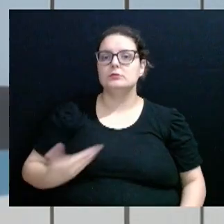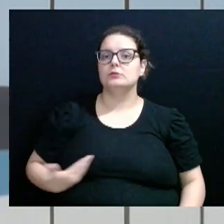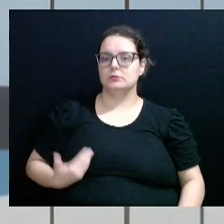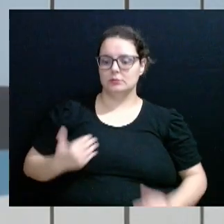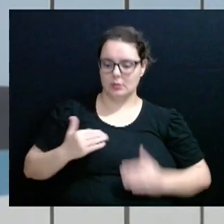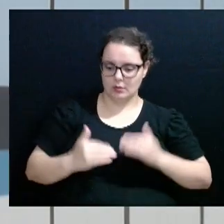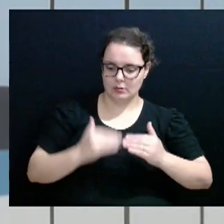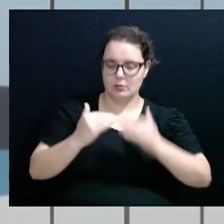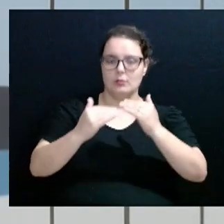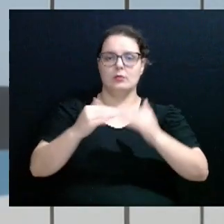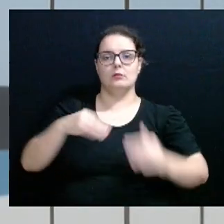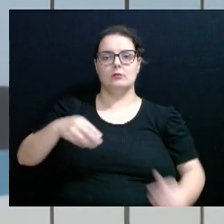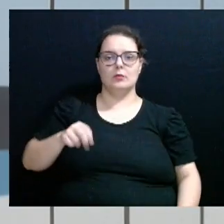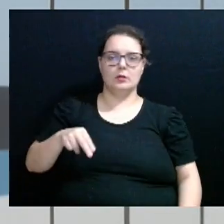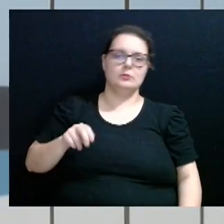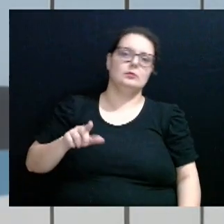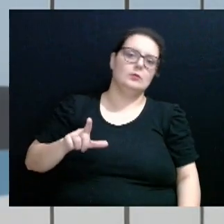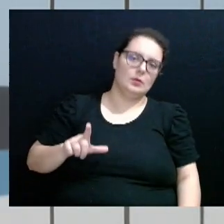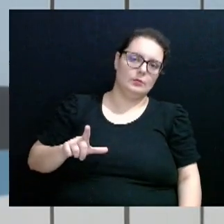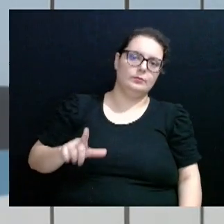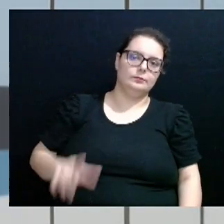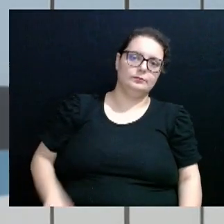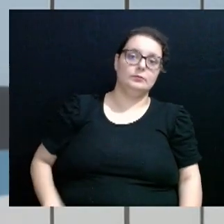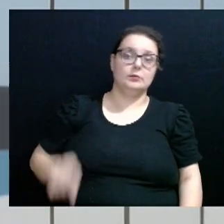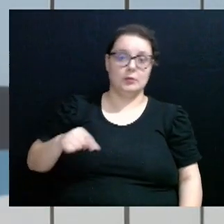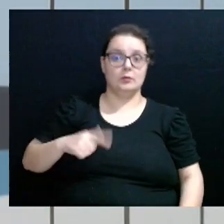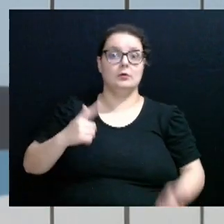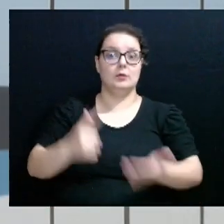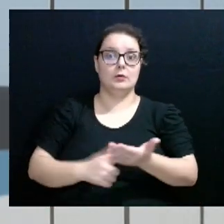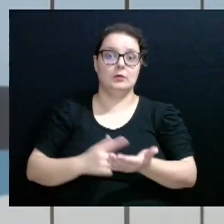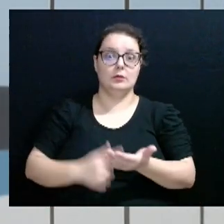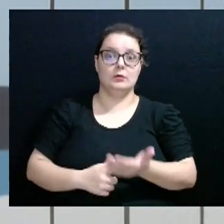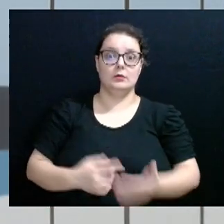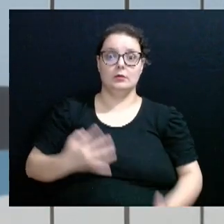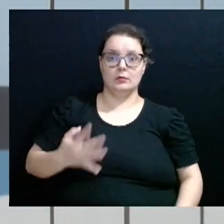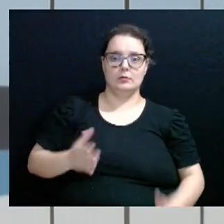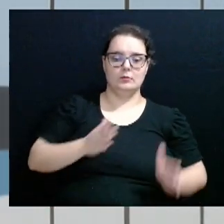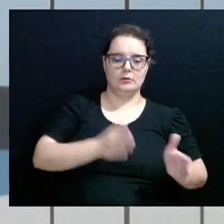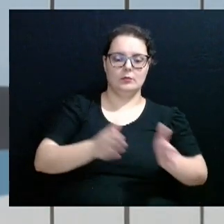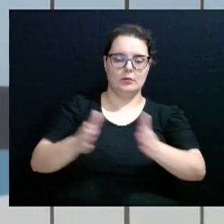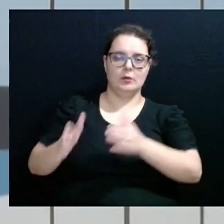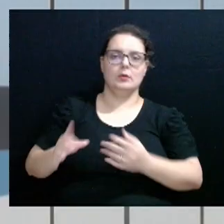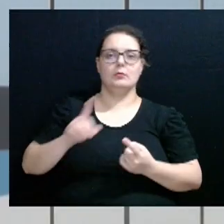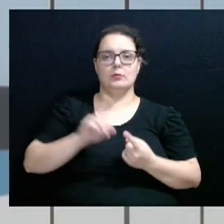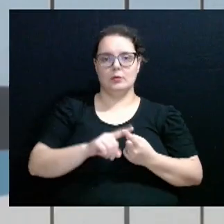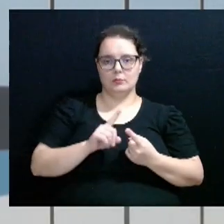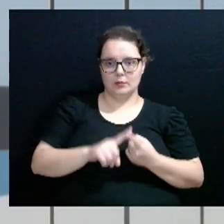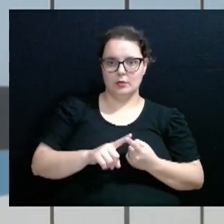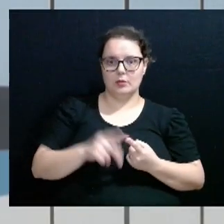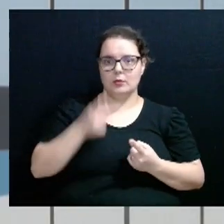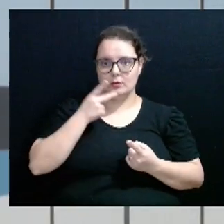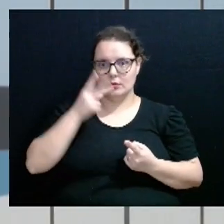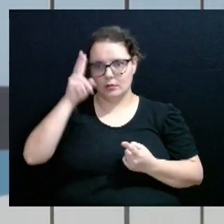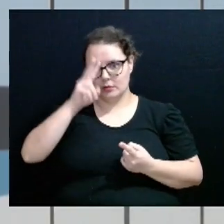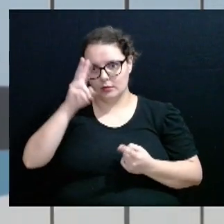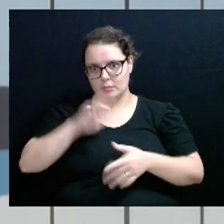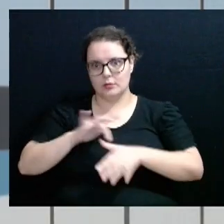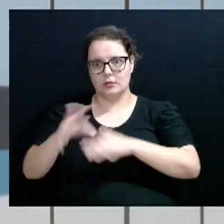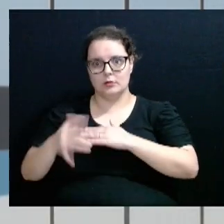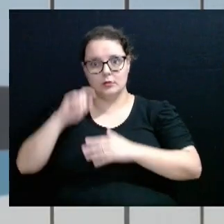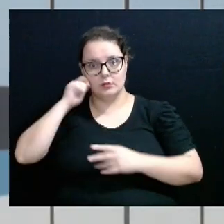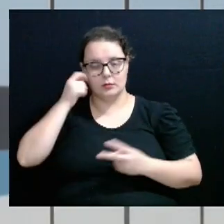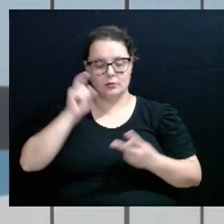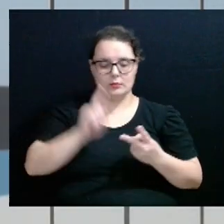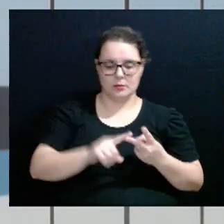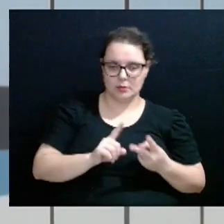manual. Então, hoje, esse livro ele tem 4 partes. A primeira parte fala sobre a história da imprensa negra, a segunda parte